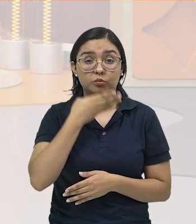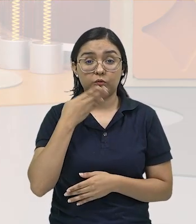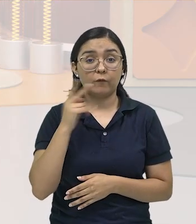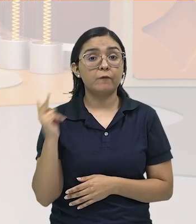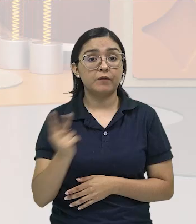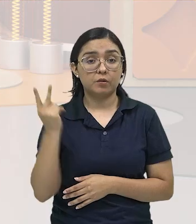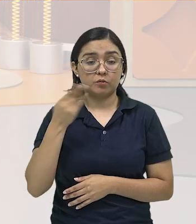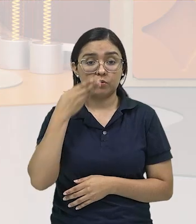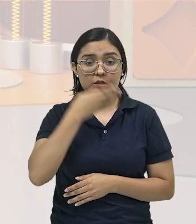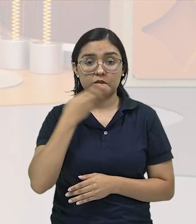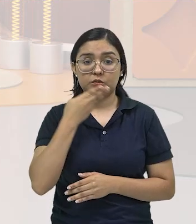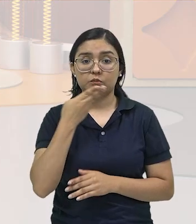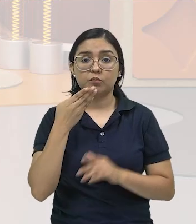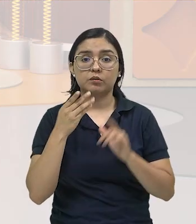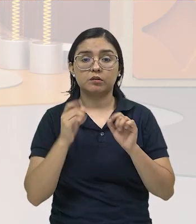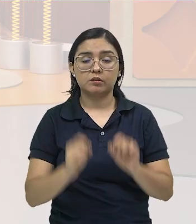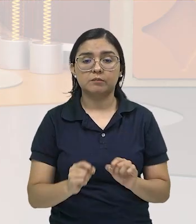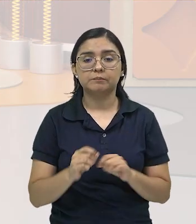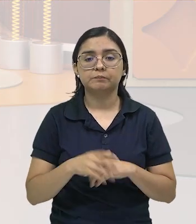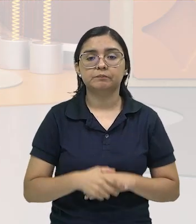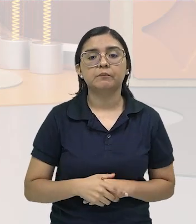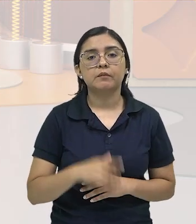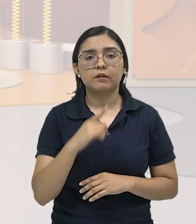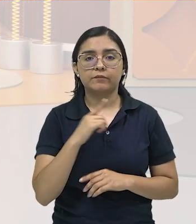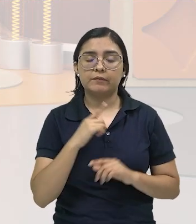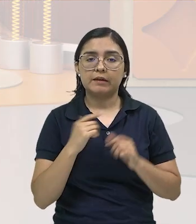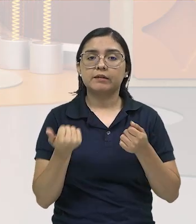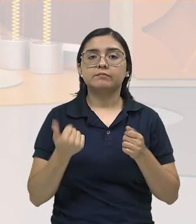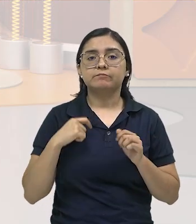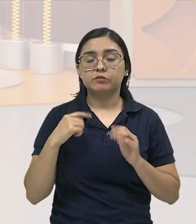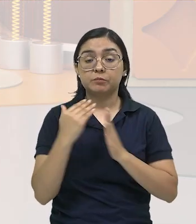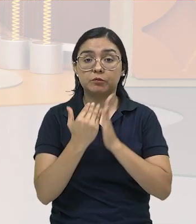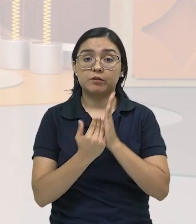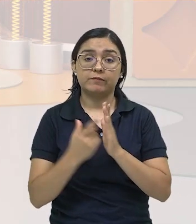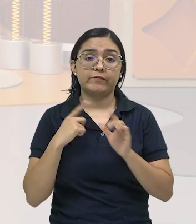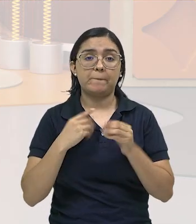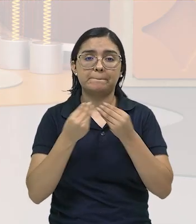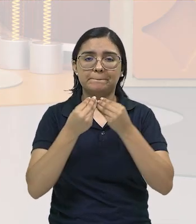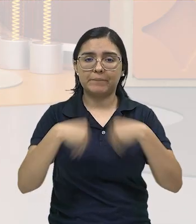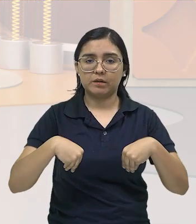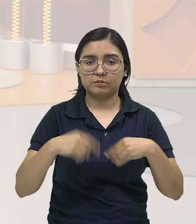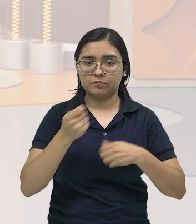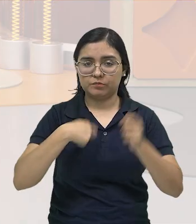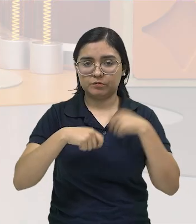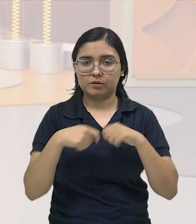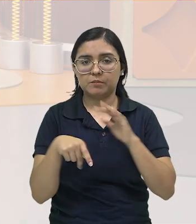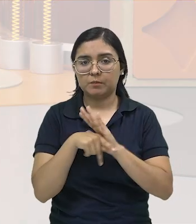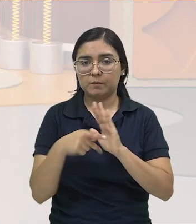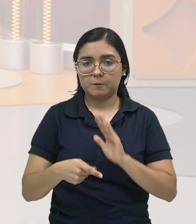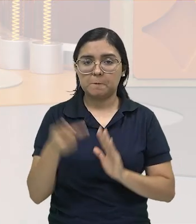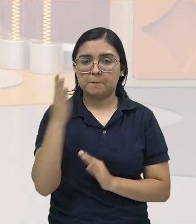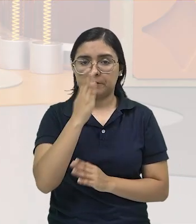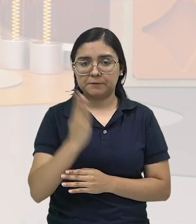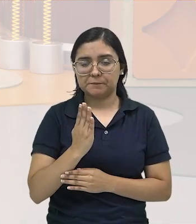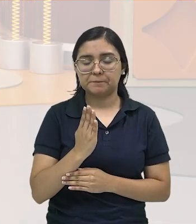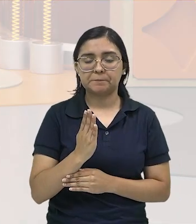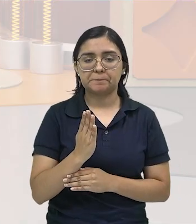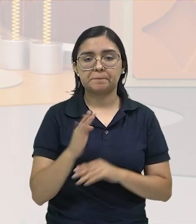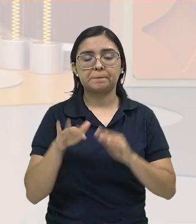então, a despencar, trazendo prejuízos para a economia açucareira no Brasil. Então,